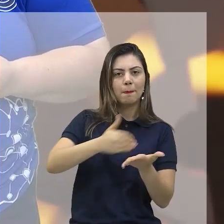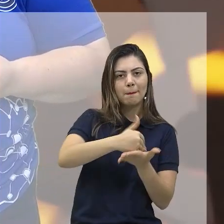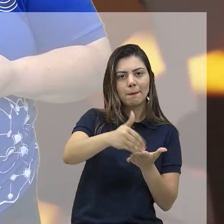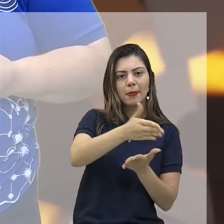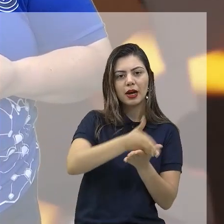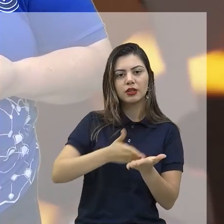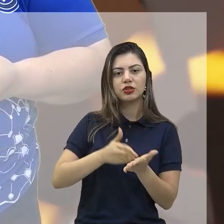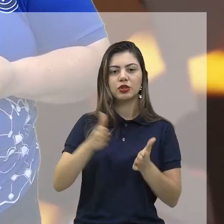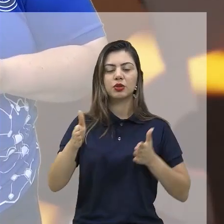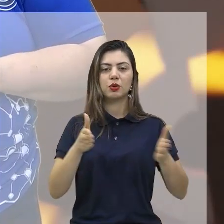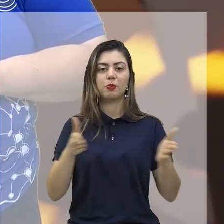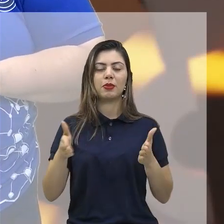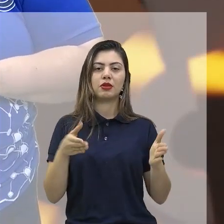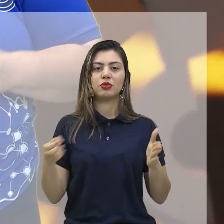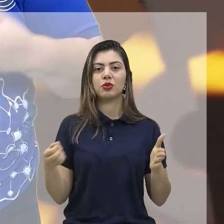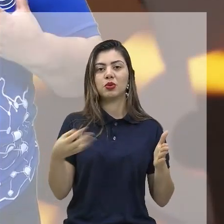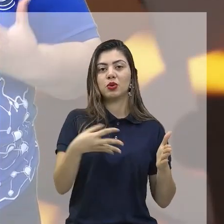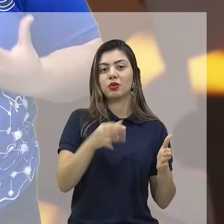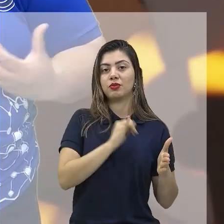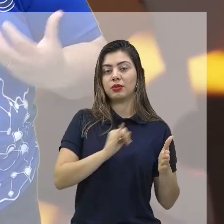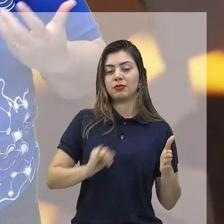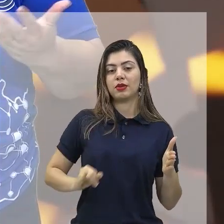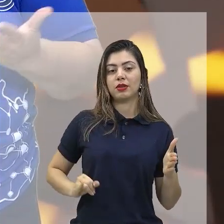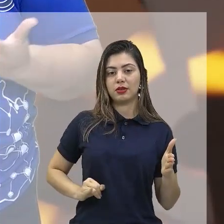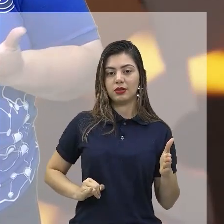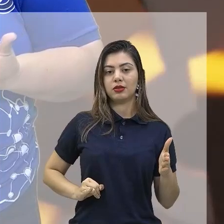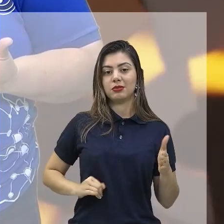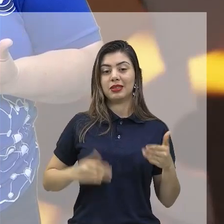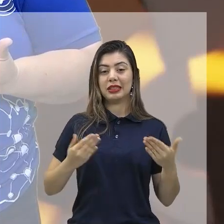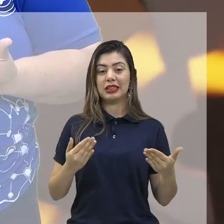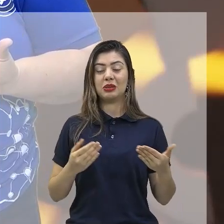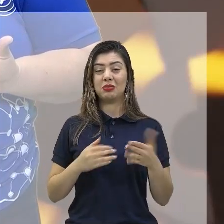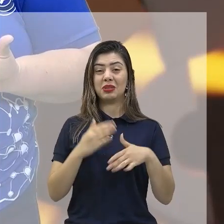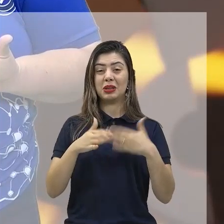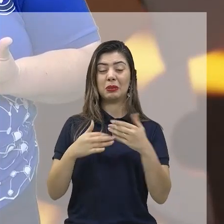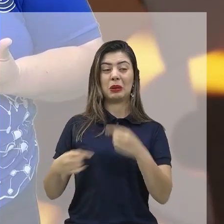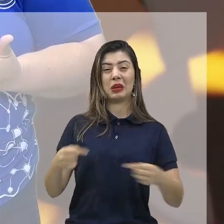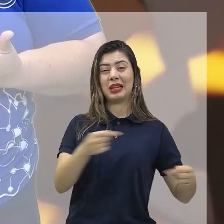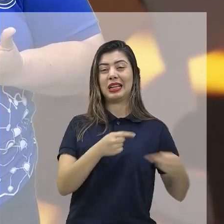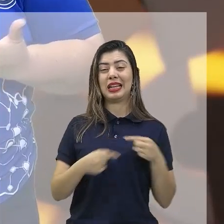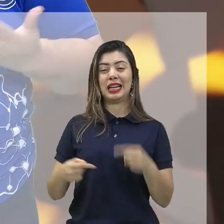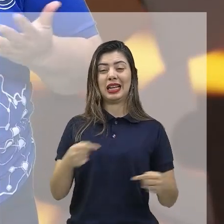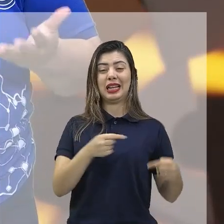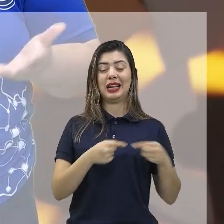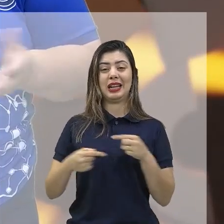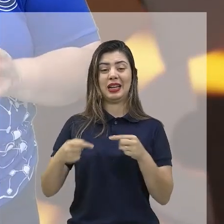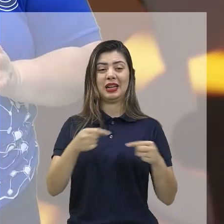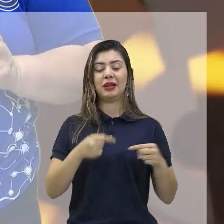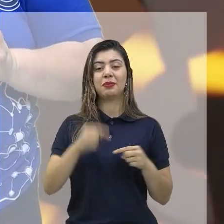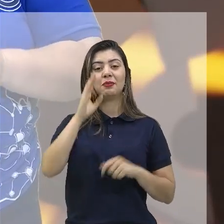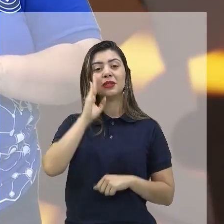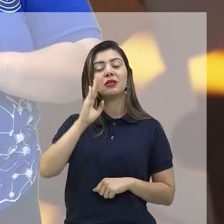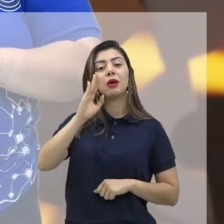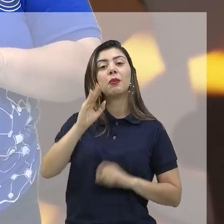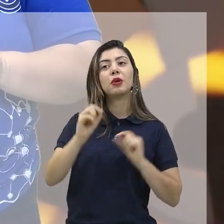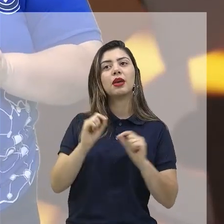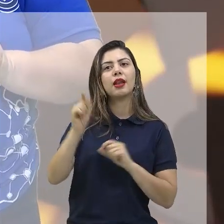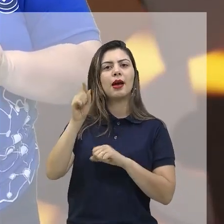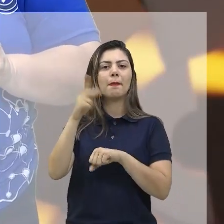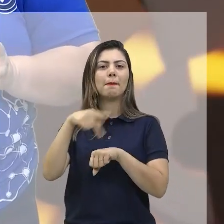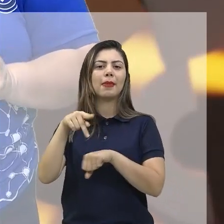novo imperialismo, a partilha, então, gerou rivalidades, tá certo? Principalmente por aqueles países que